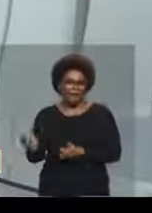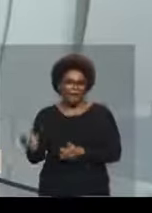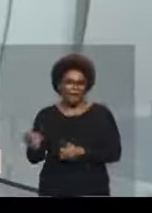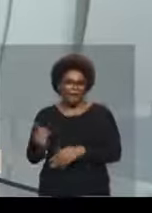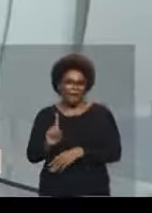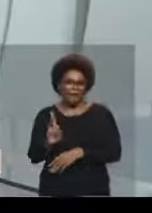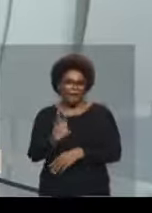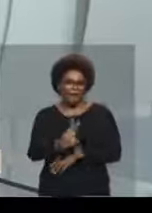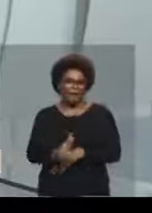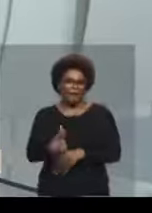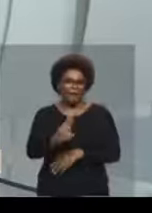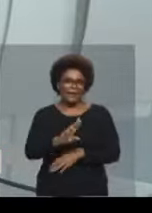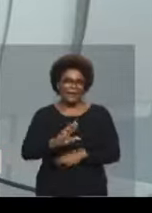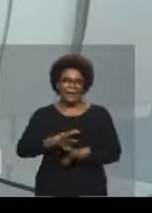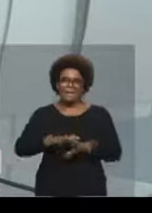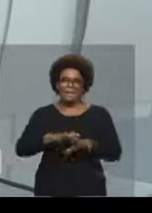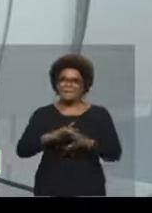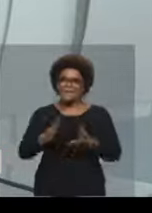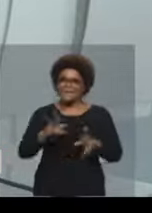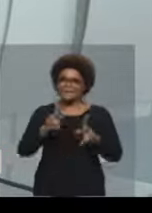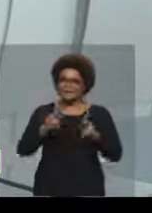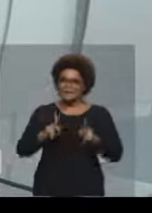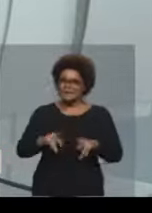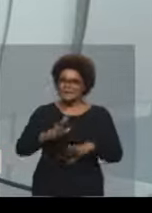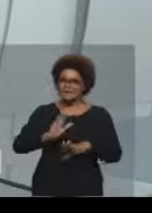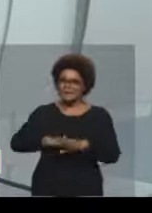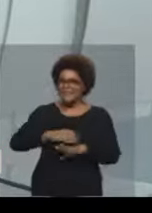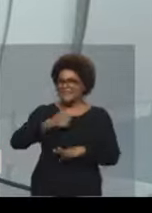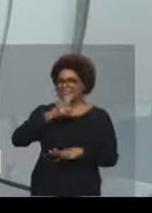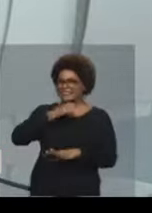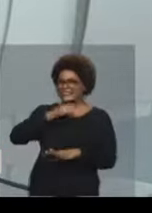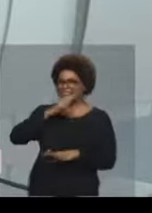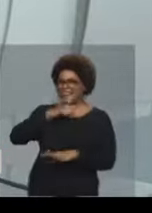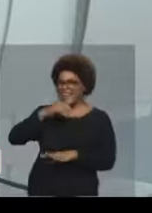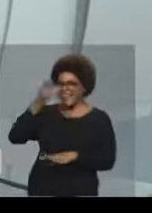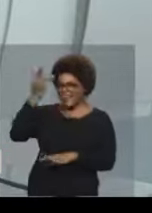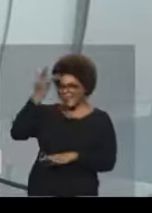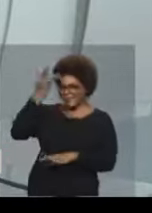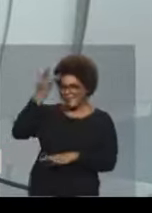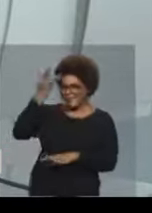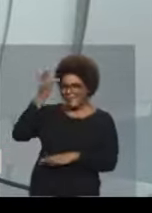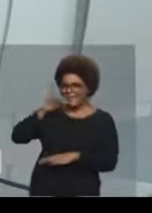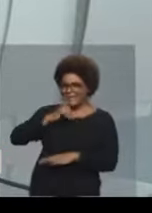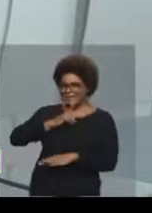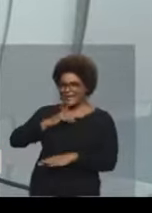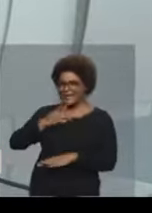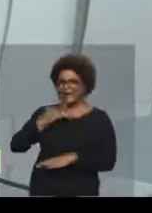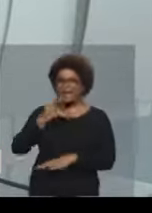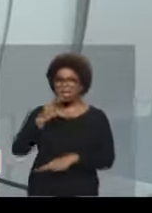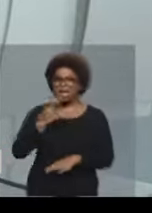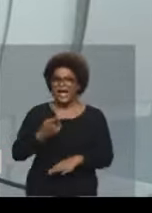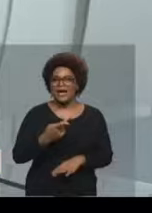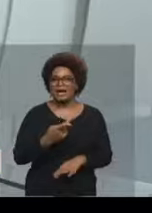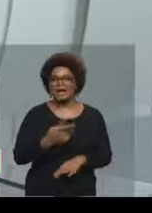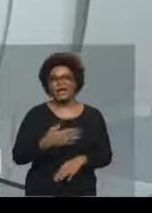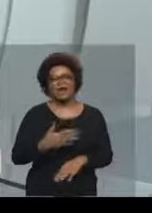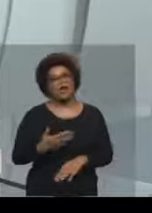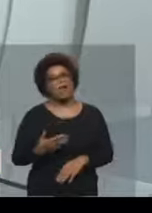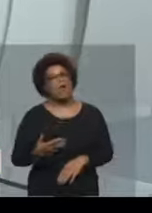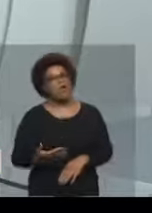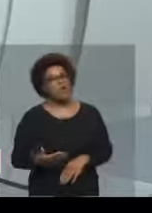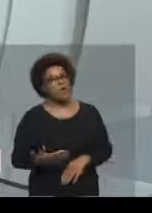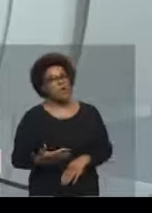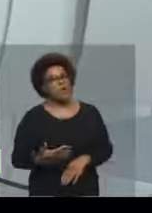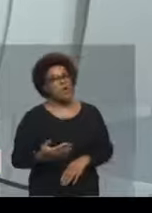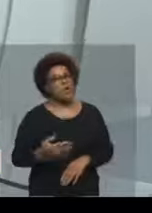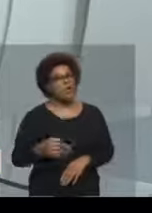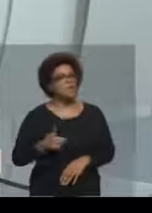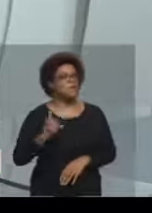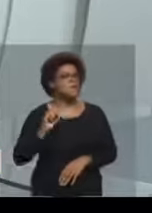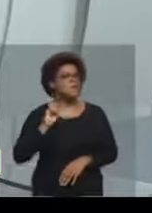mais madura, a gente tem uma expressão, fala assim, mineiro come quieto, o bicho come, né?